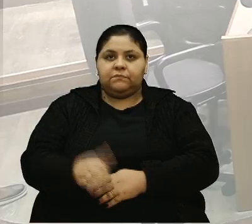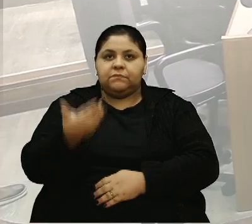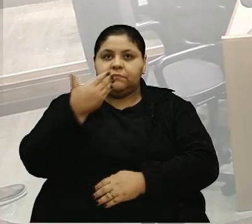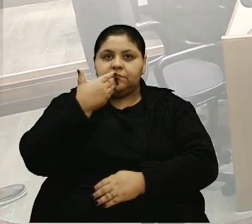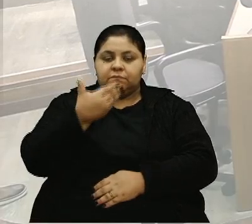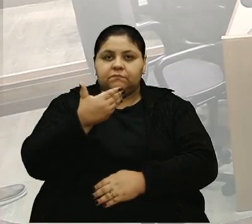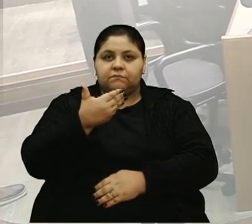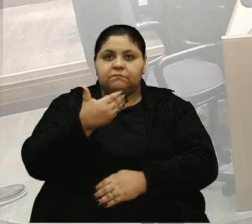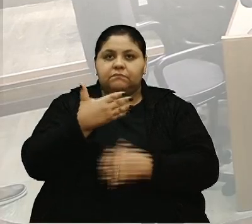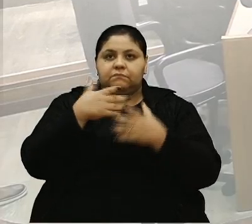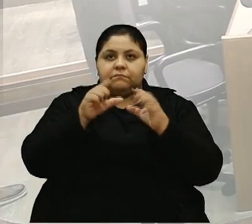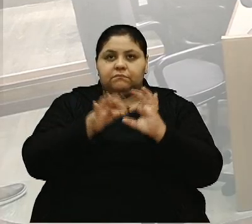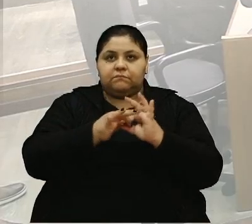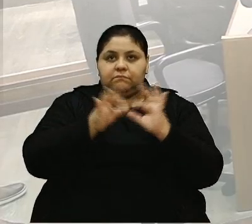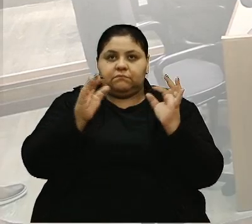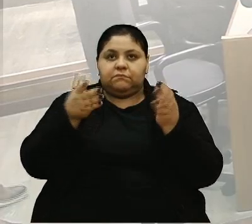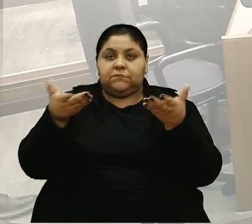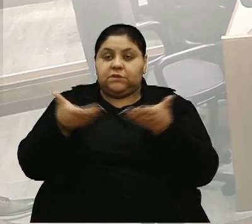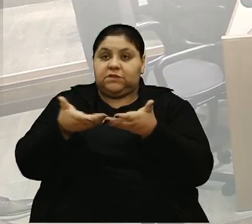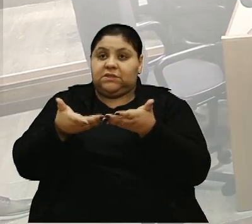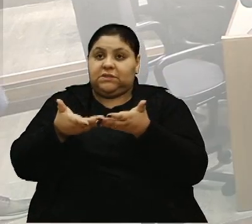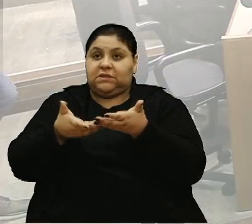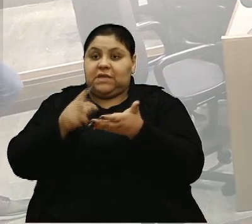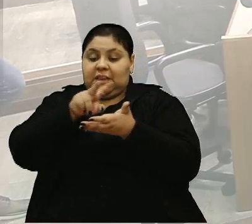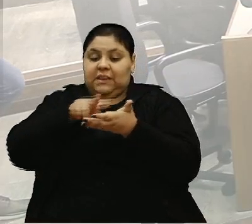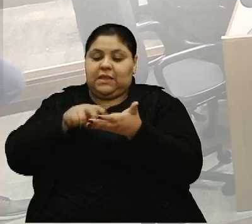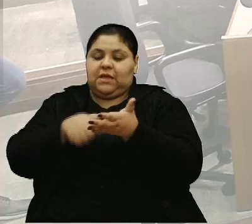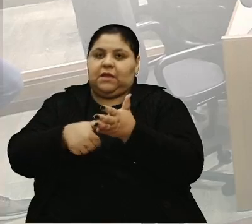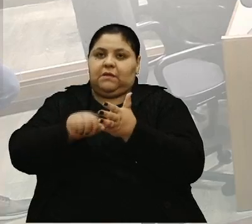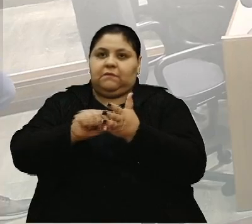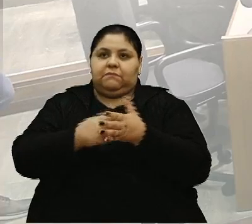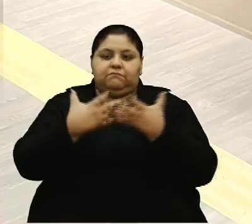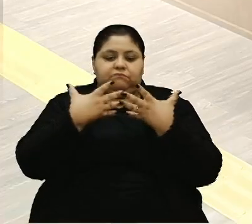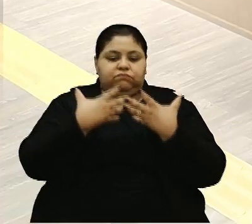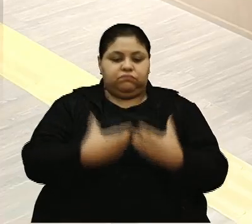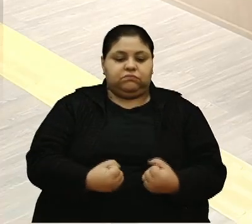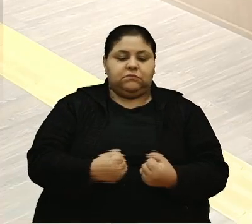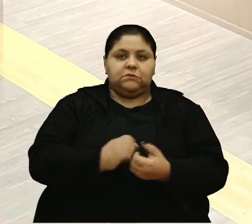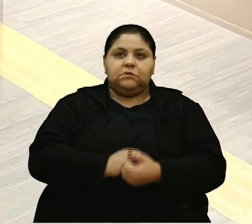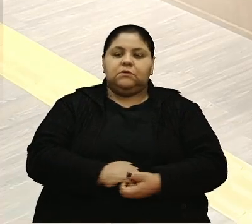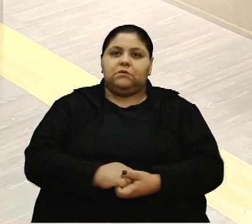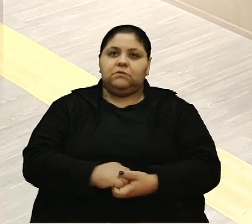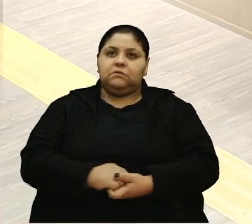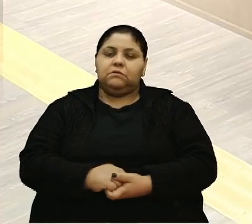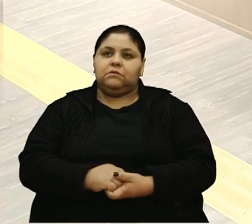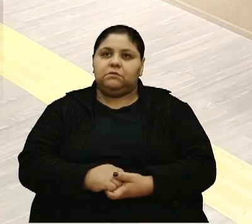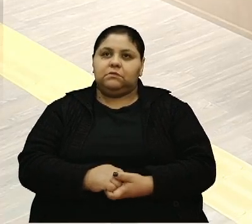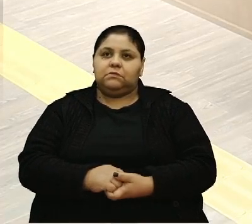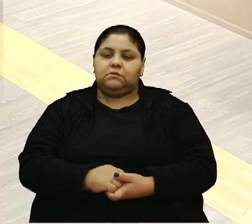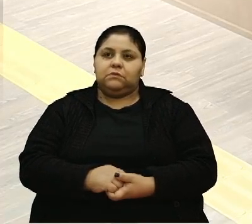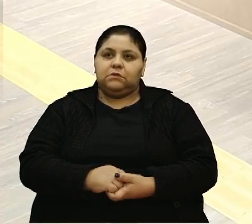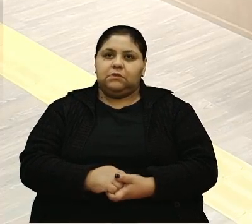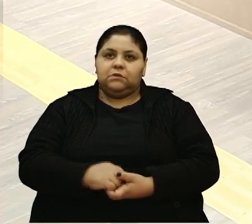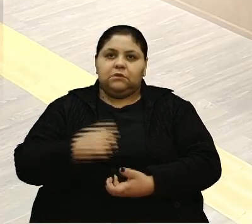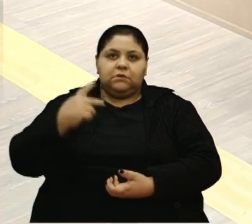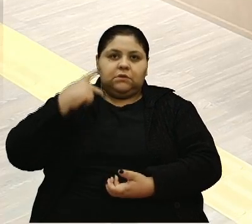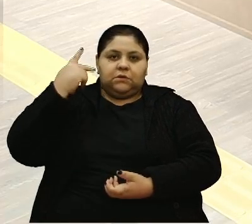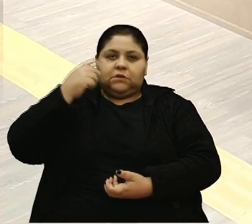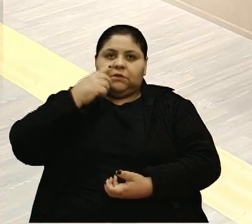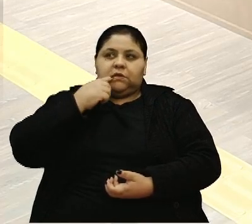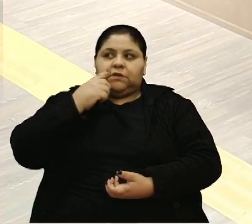Peço a dispensa por já ter sido lido na sessão anterior. Aceita a dispensa, vereadora Rose